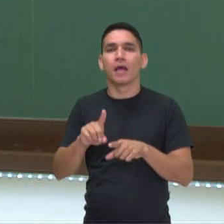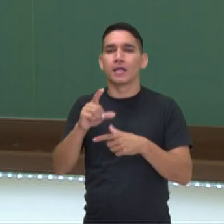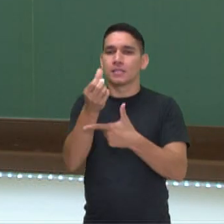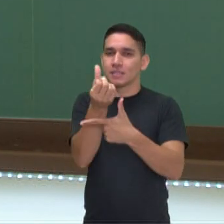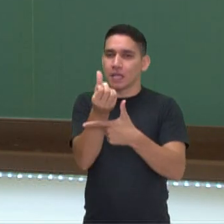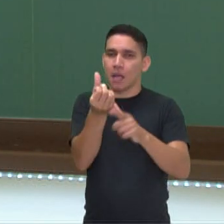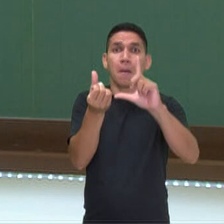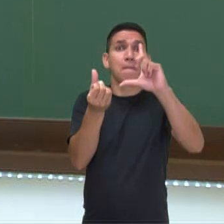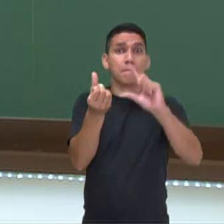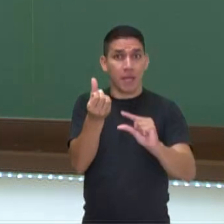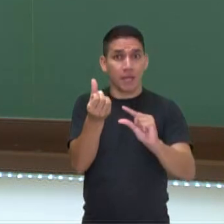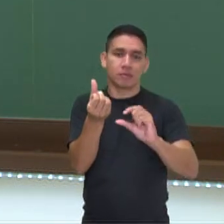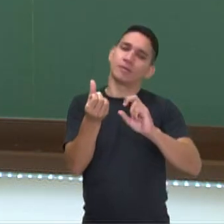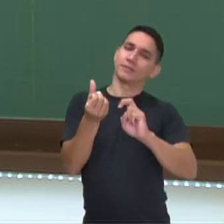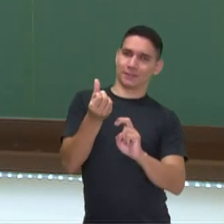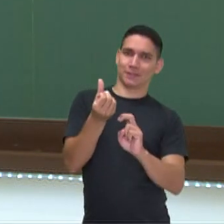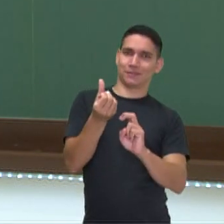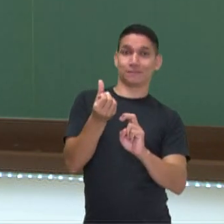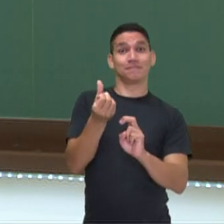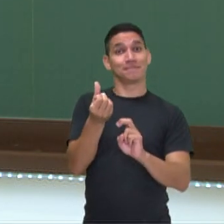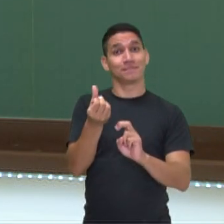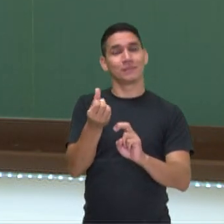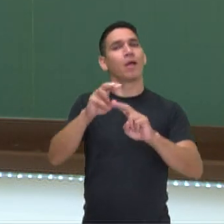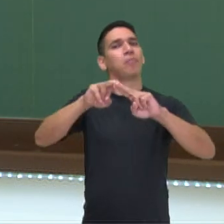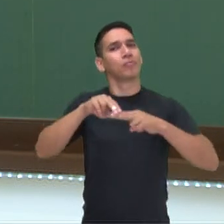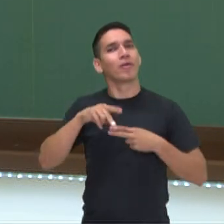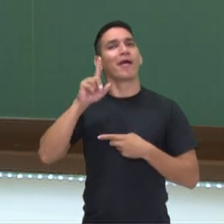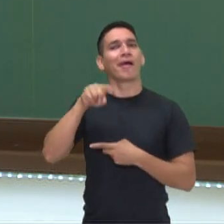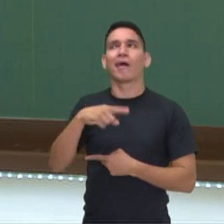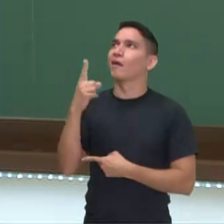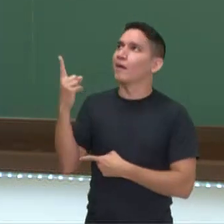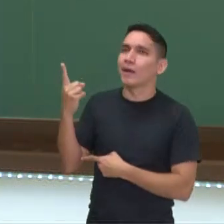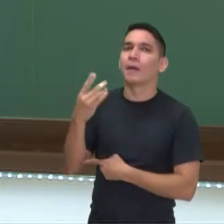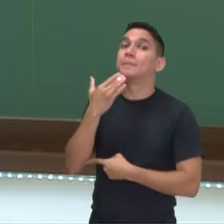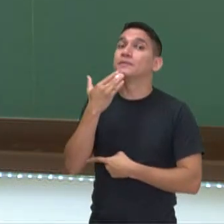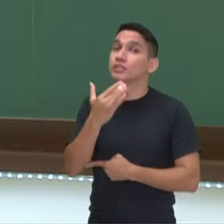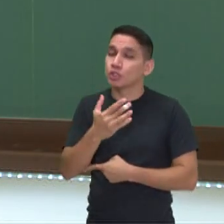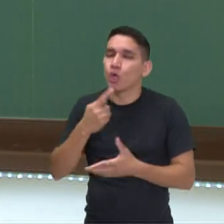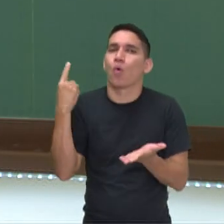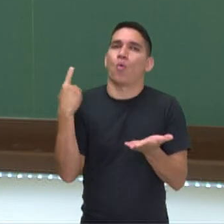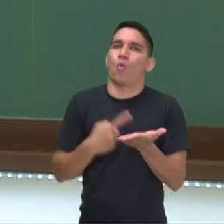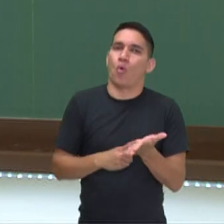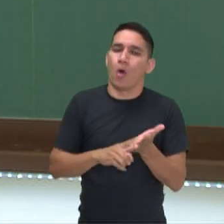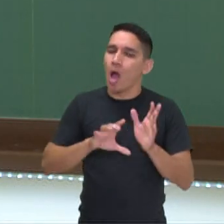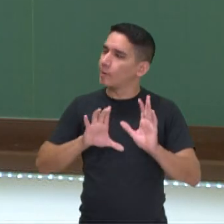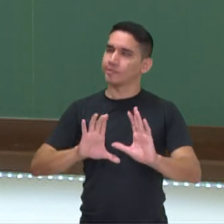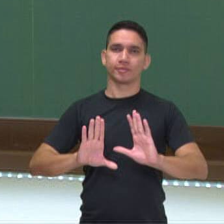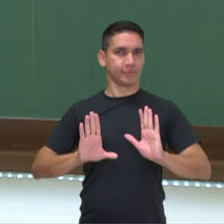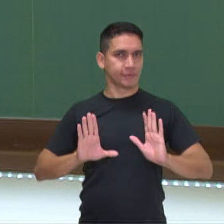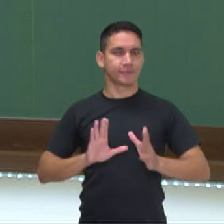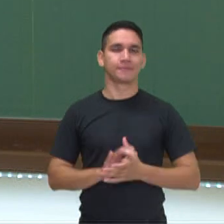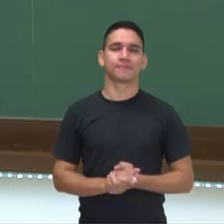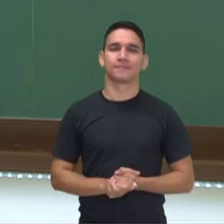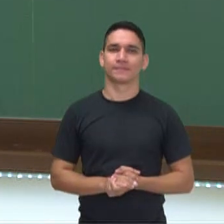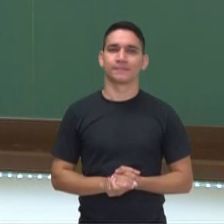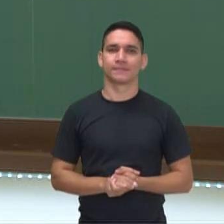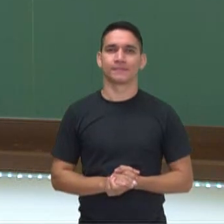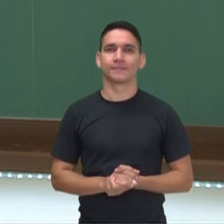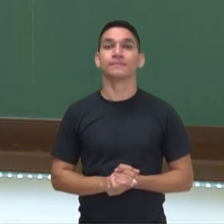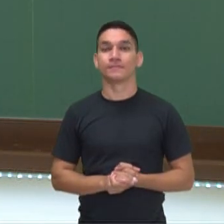6. Né? Justamente o que o exercício estabeleceu, a condição que o exercício estabeleceu.